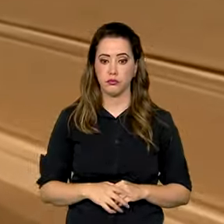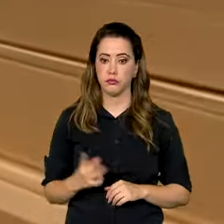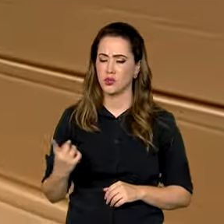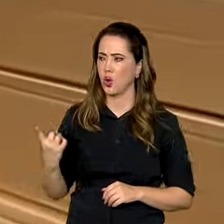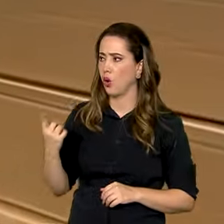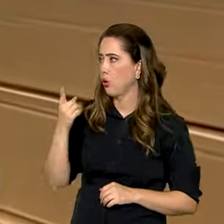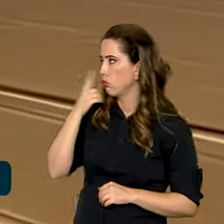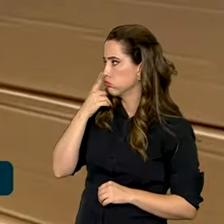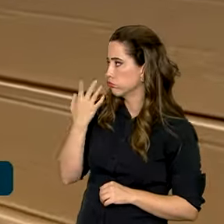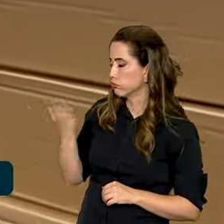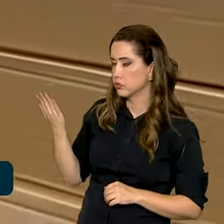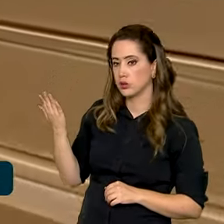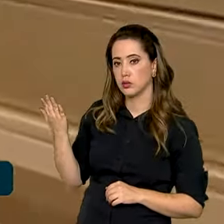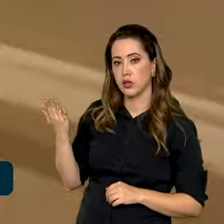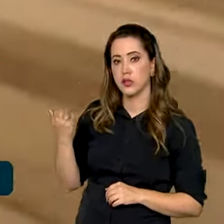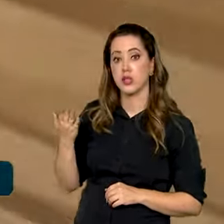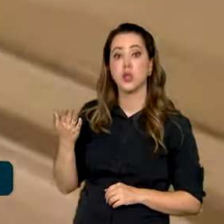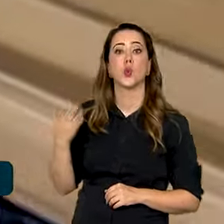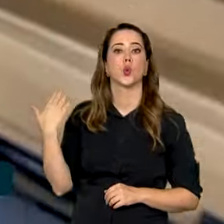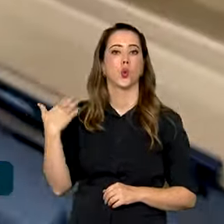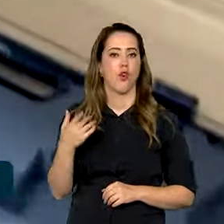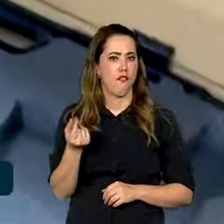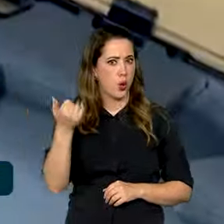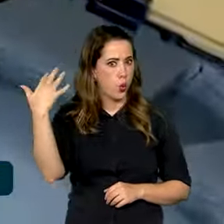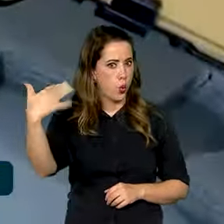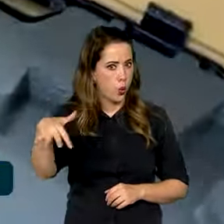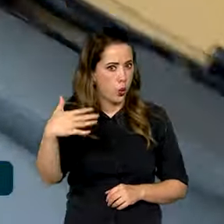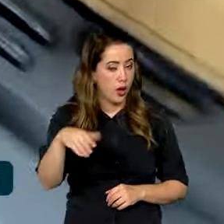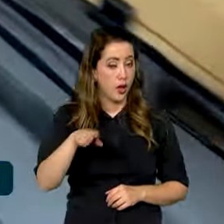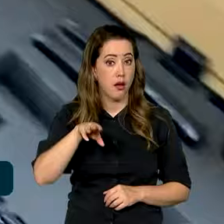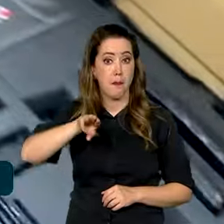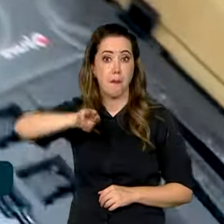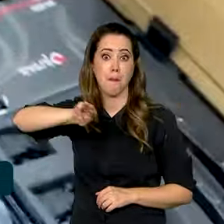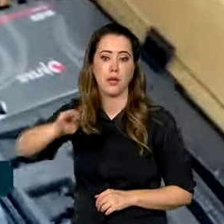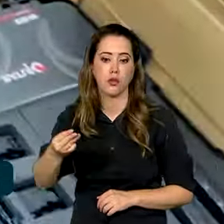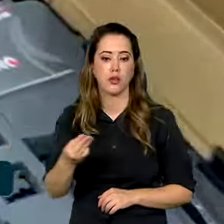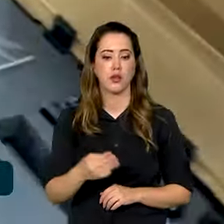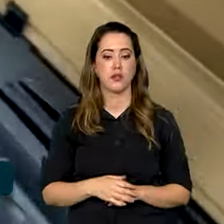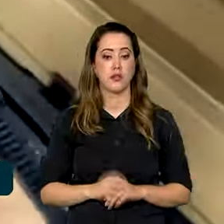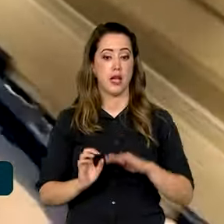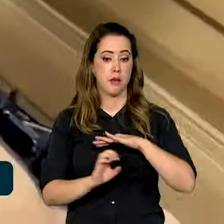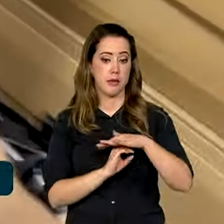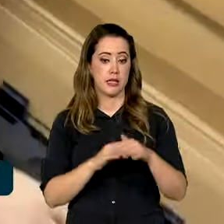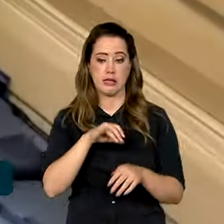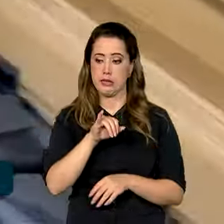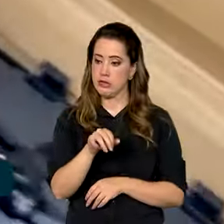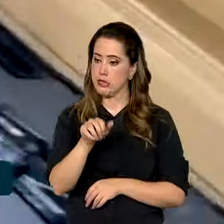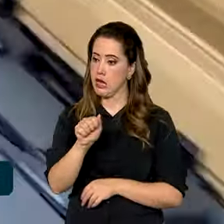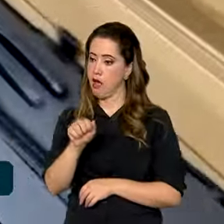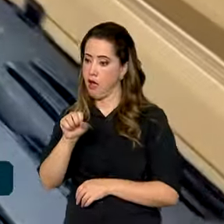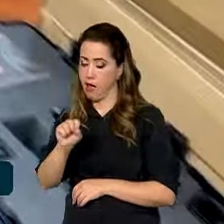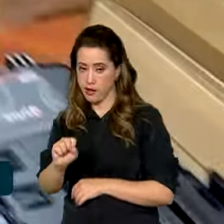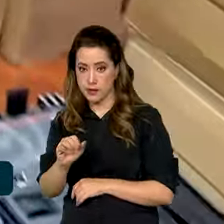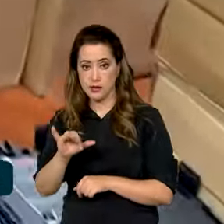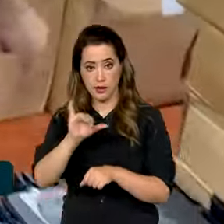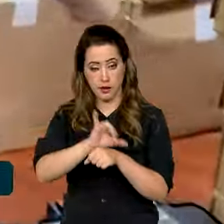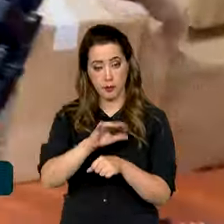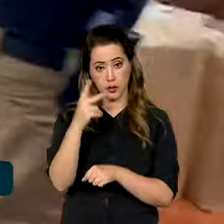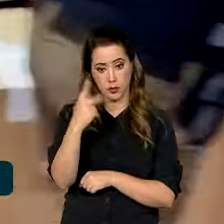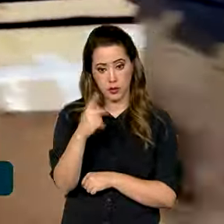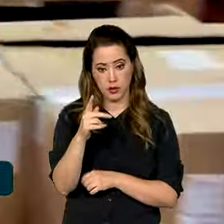multimilionário desvendado a empresa ias concede em Assunção capital do Paraguai